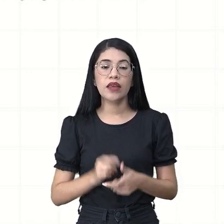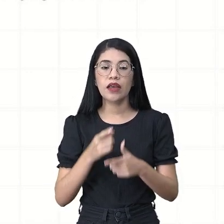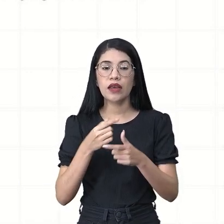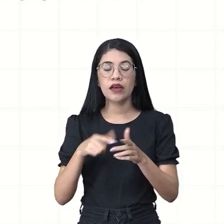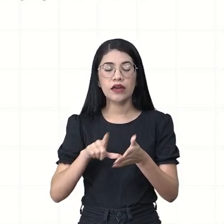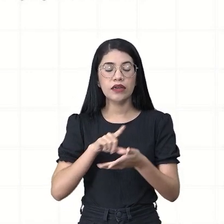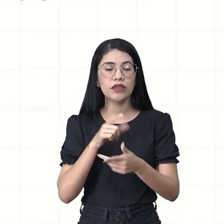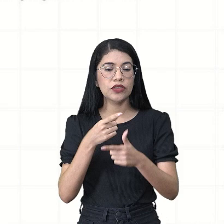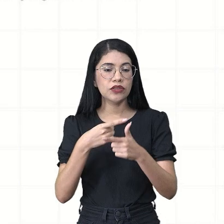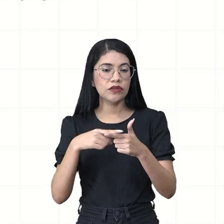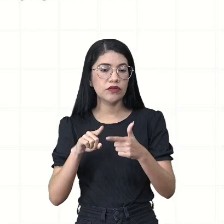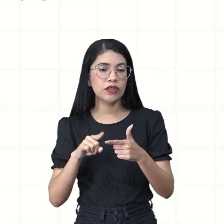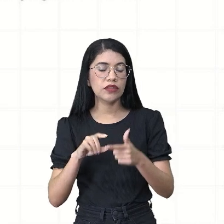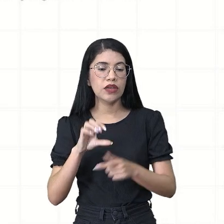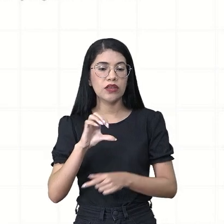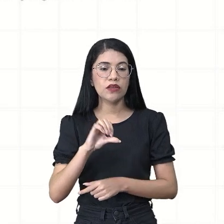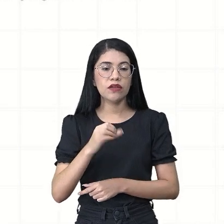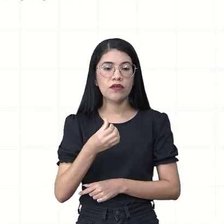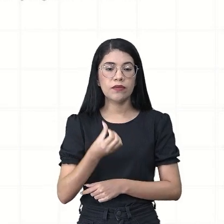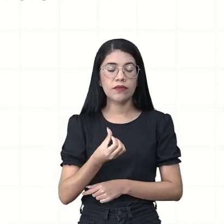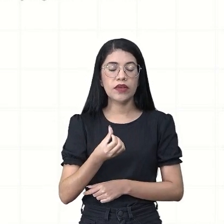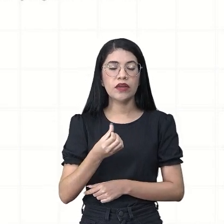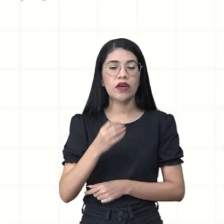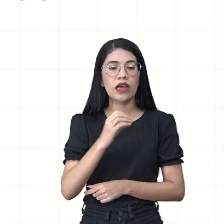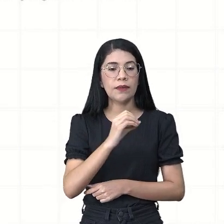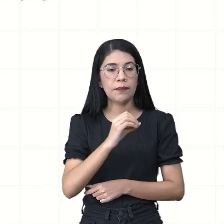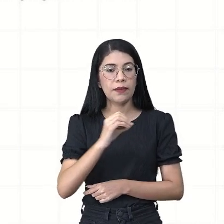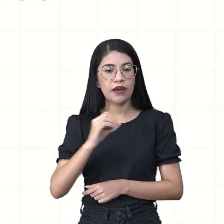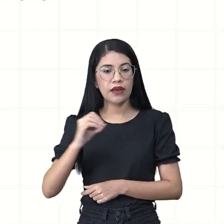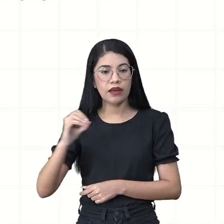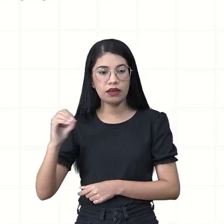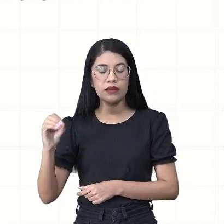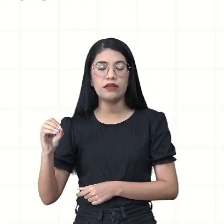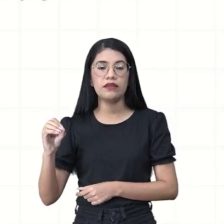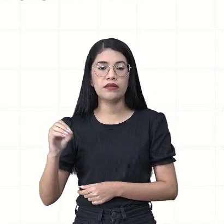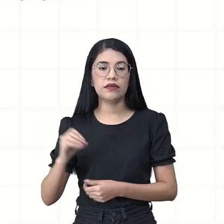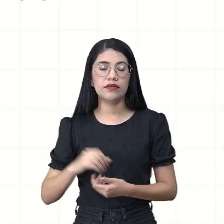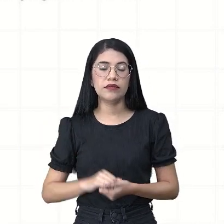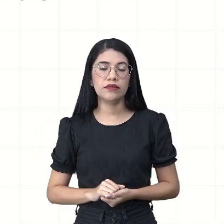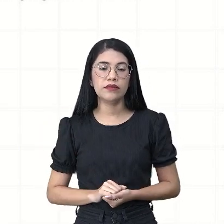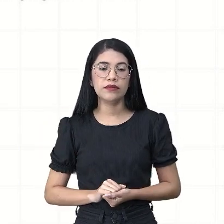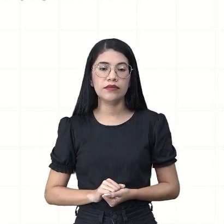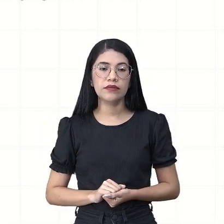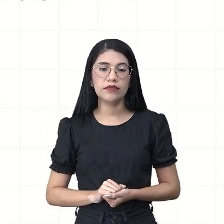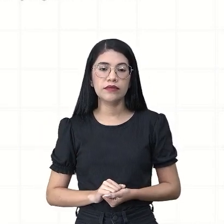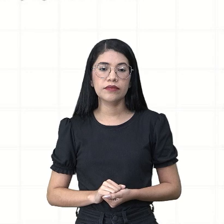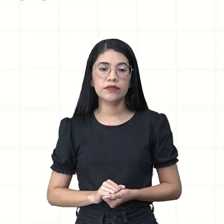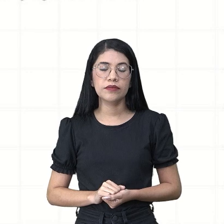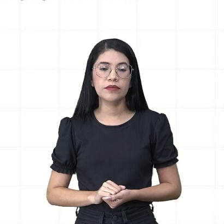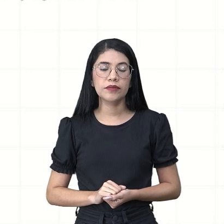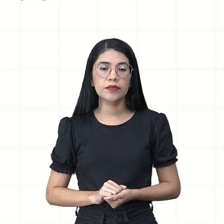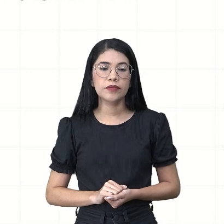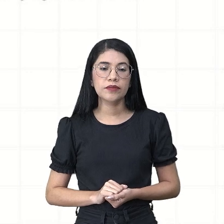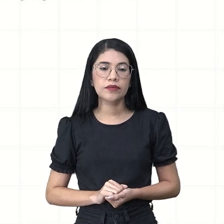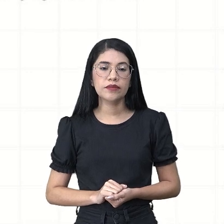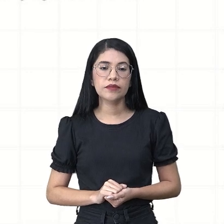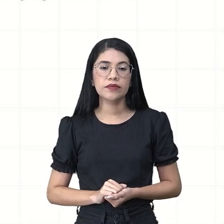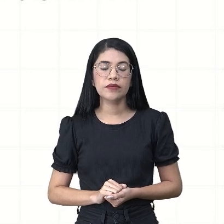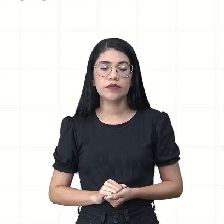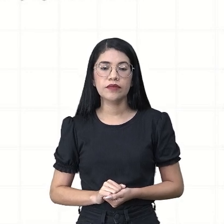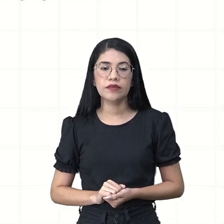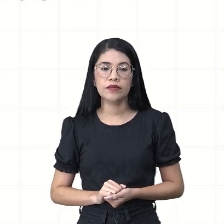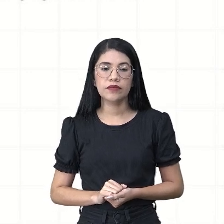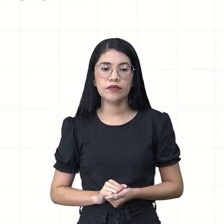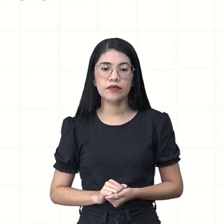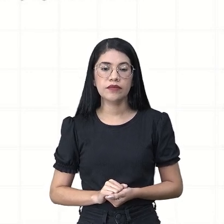todo esse número aqui, ó, que é os 9 trilhões multiplicado por 1 bilhão, né? 1 milhão, para poder